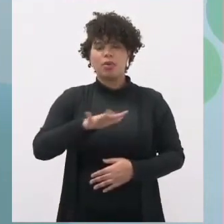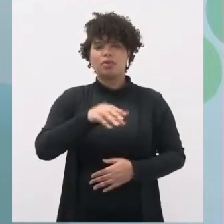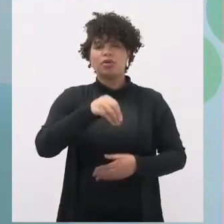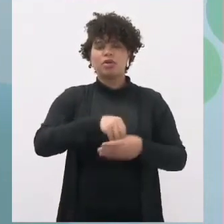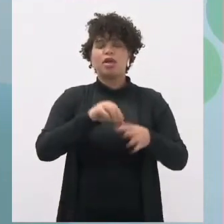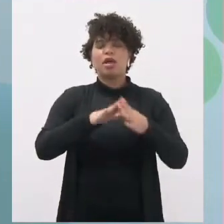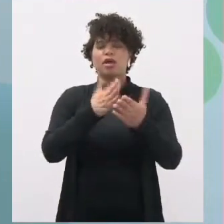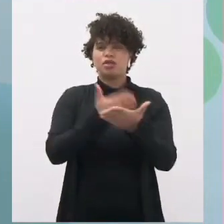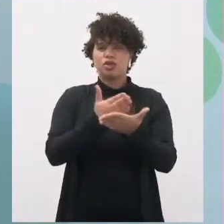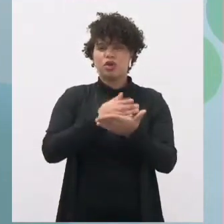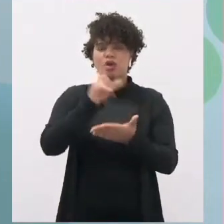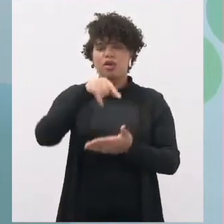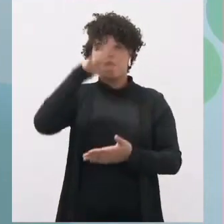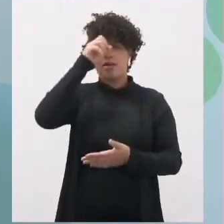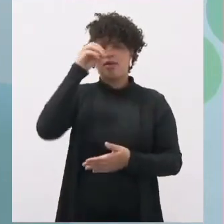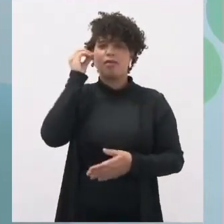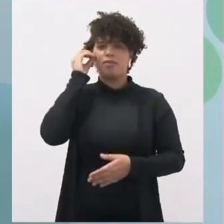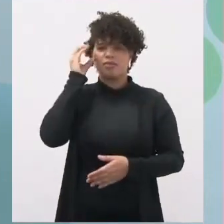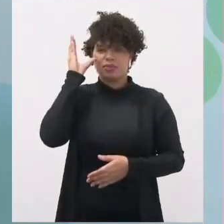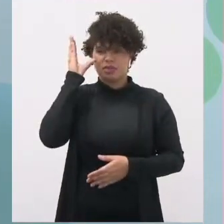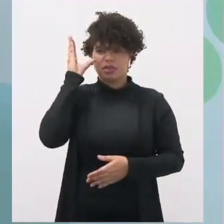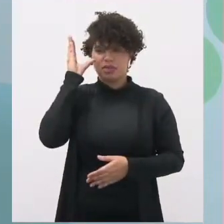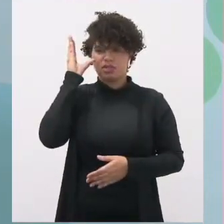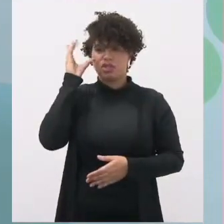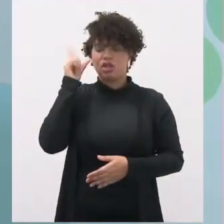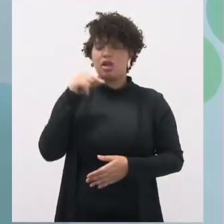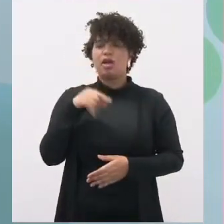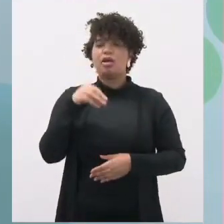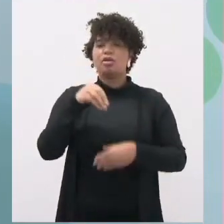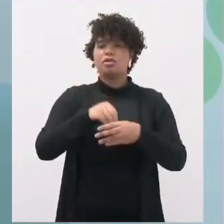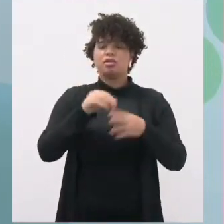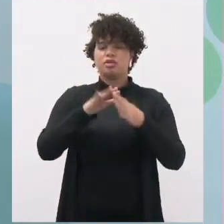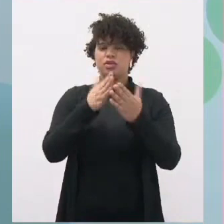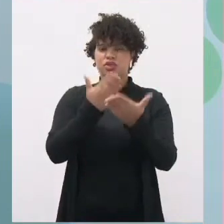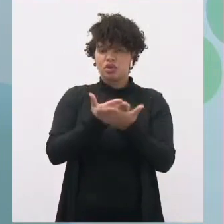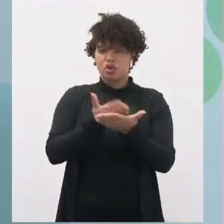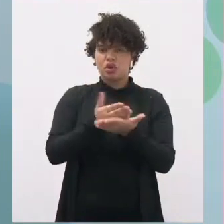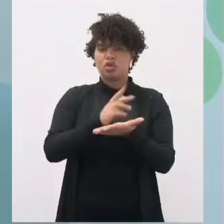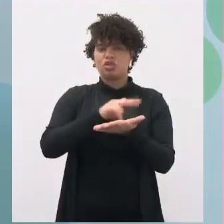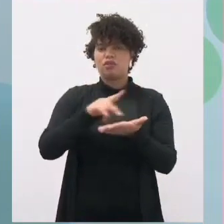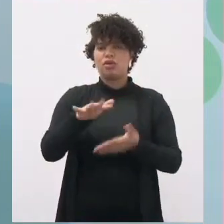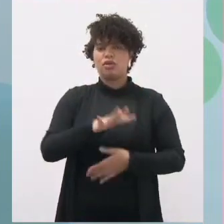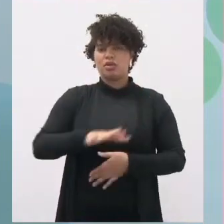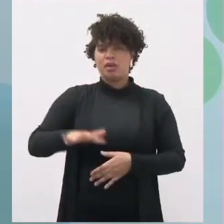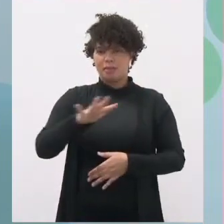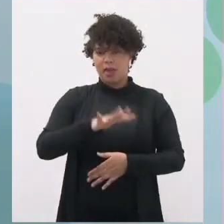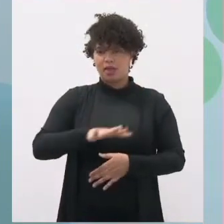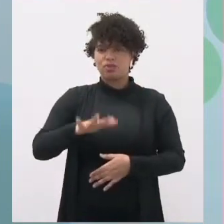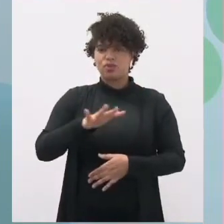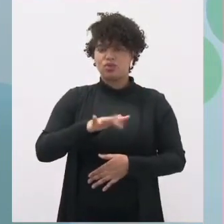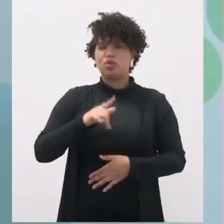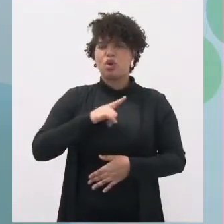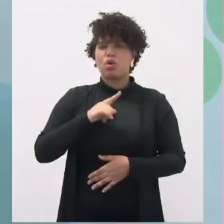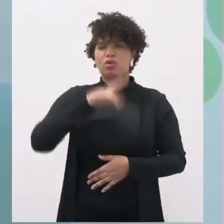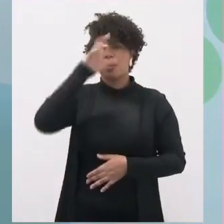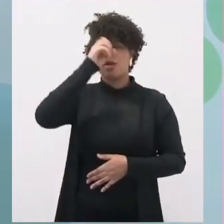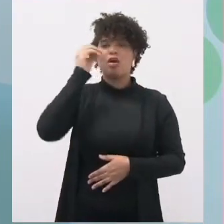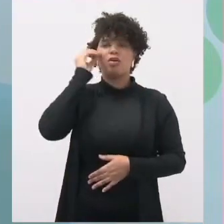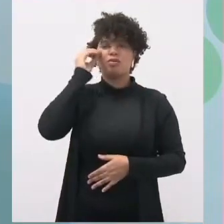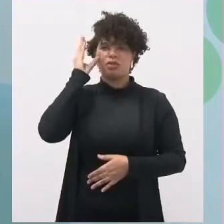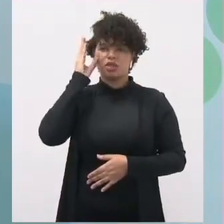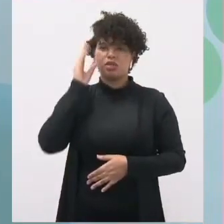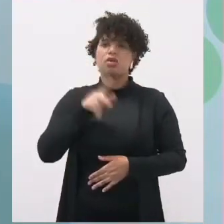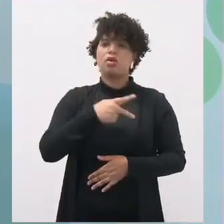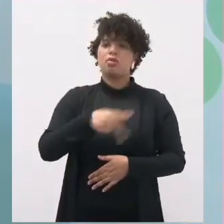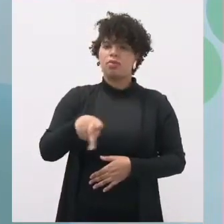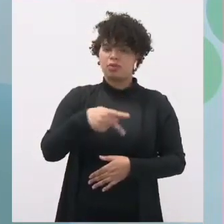de ensino-aprendizagem, que isso extrapola além da sala de aula, que são os vários espaços diversificados de aprendizagem, que tanto professor